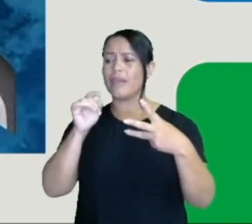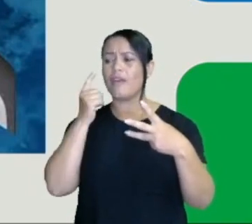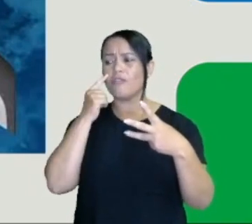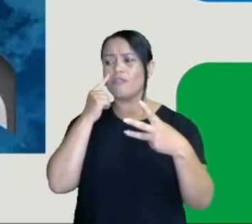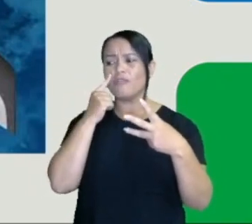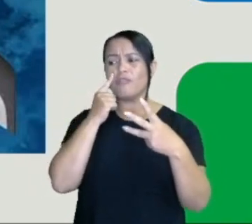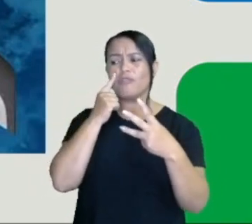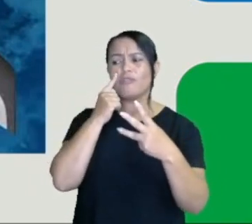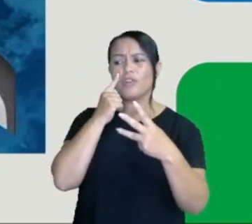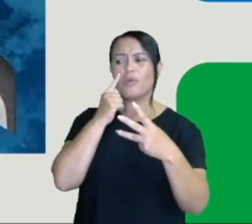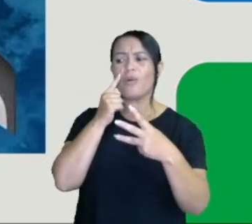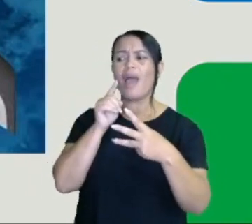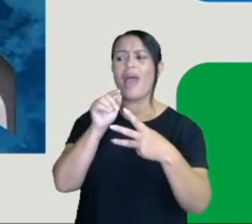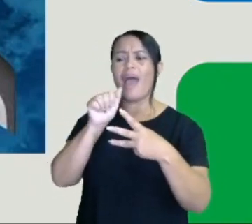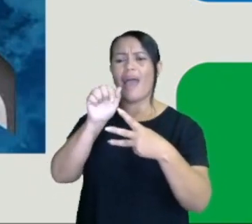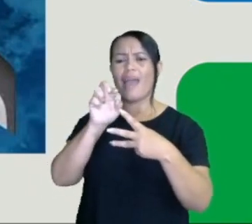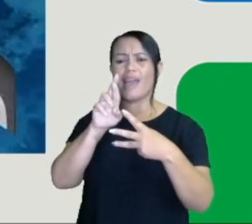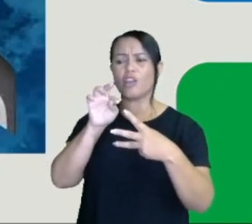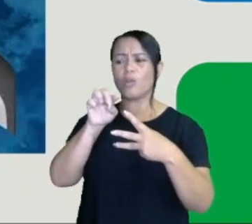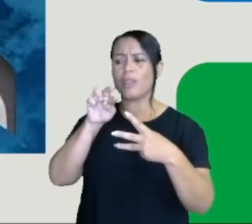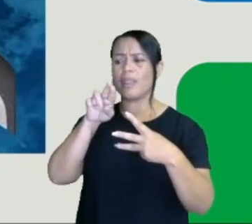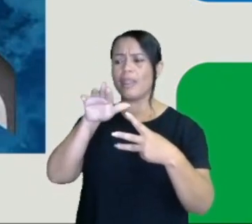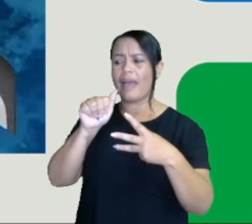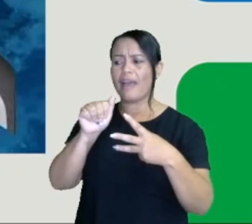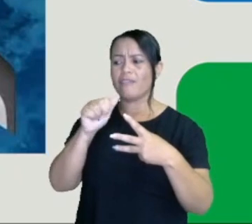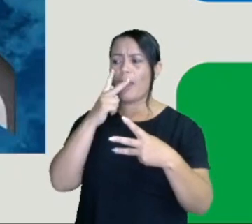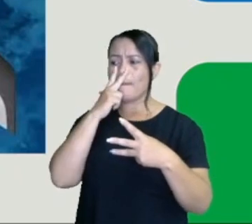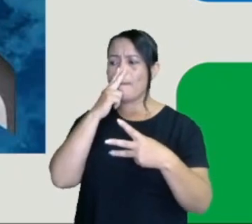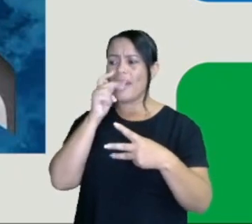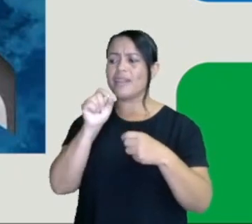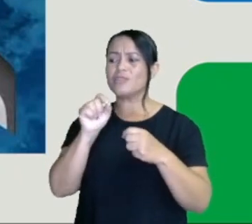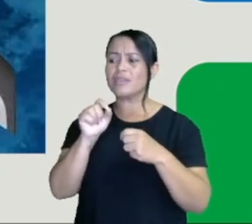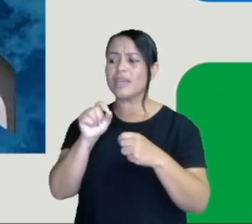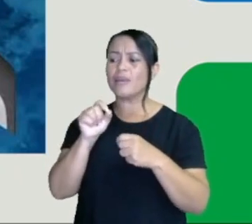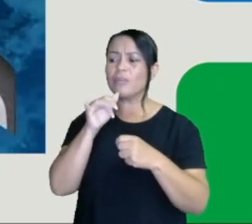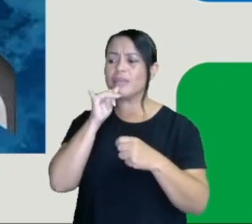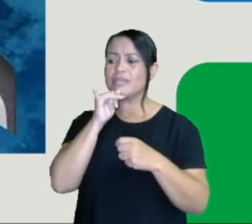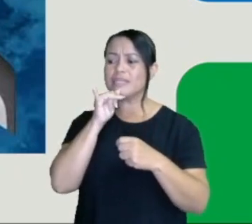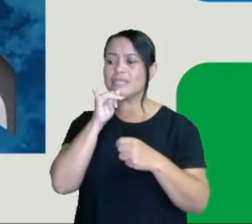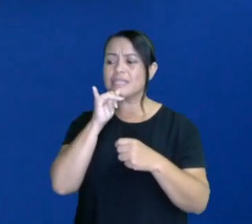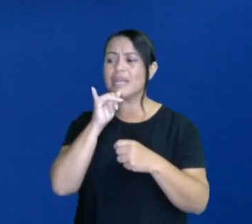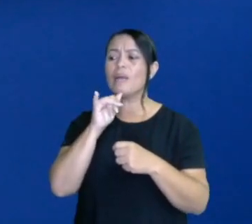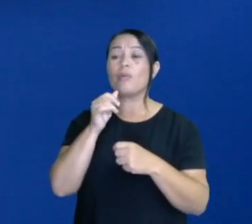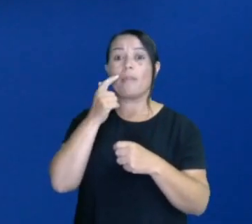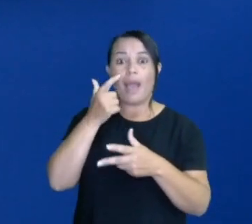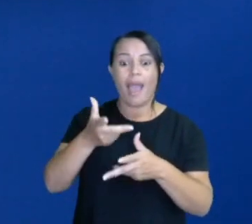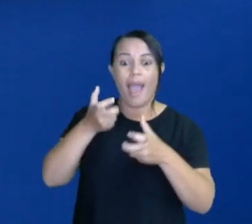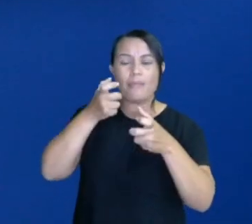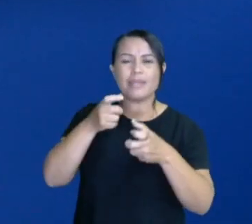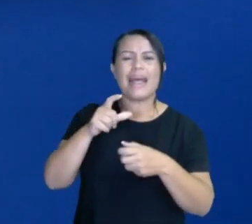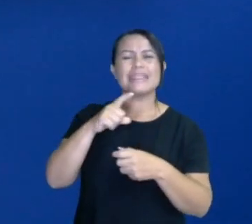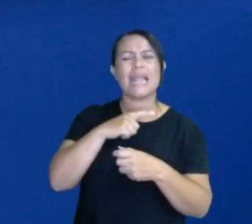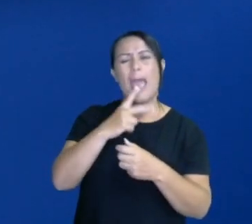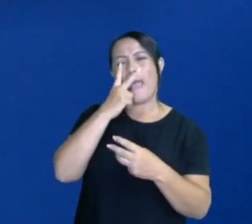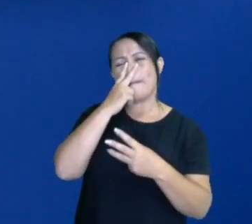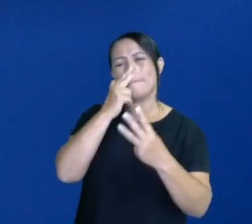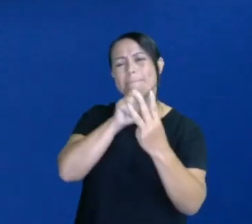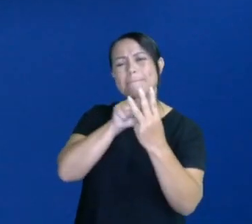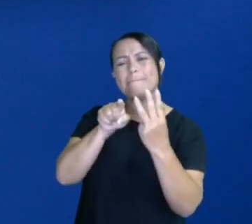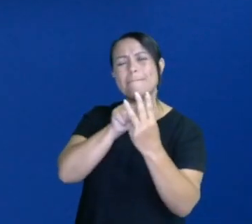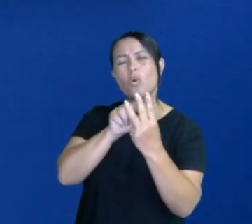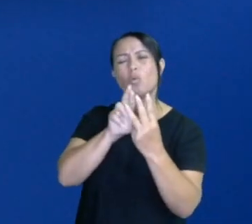ali que eu coloquei, a aeronave, é exclusiva para captar essas imagens, né? Tem um nome parecido